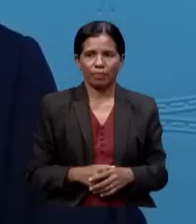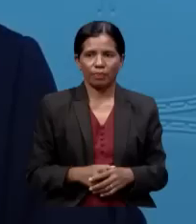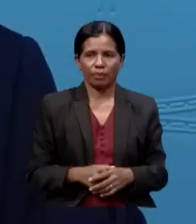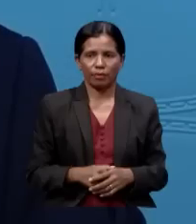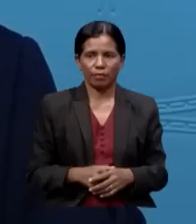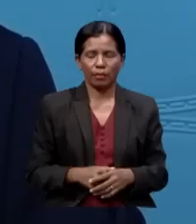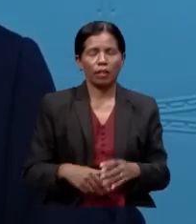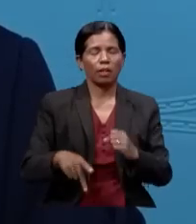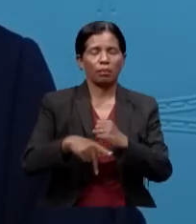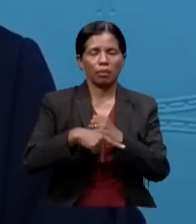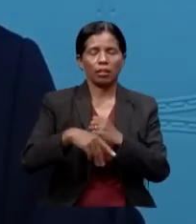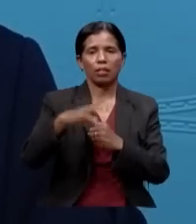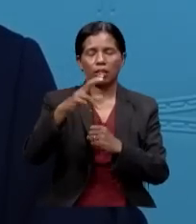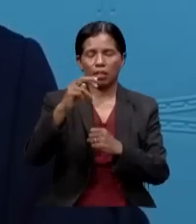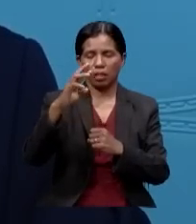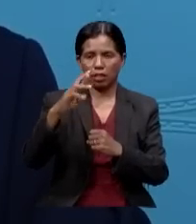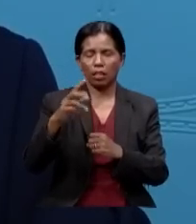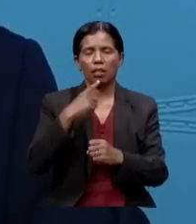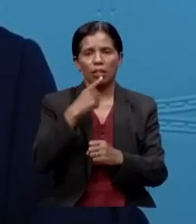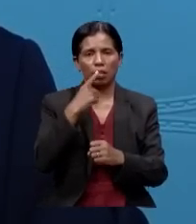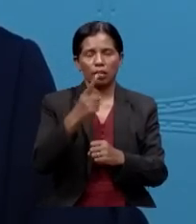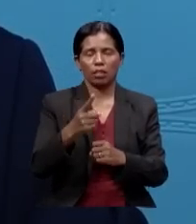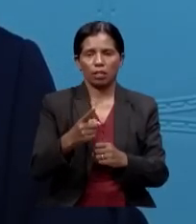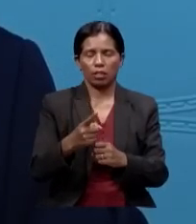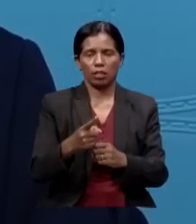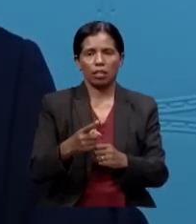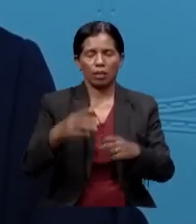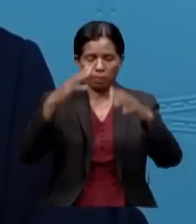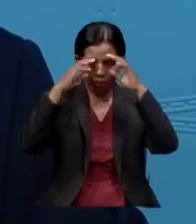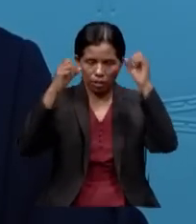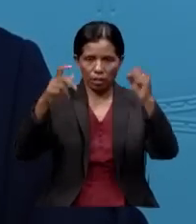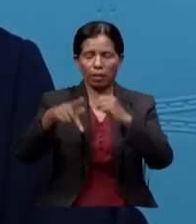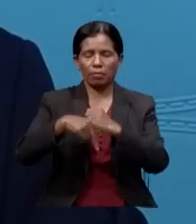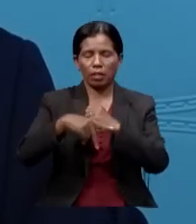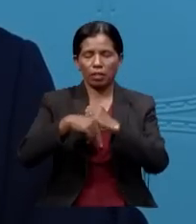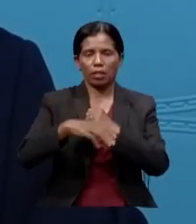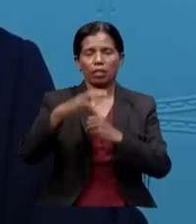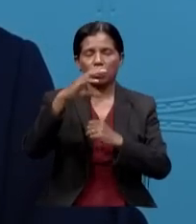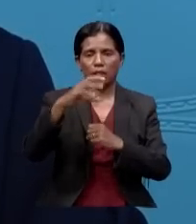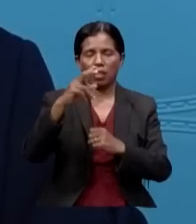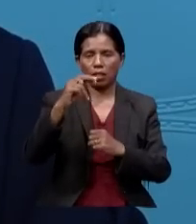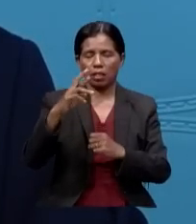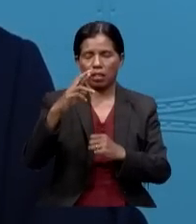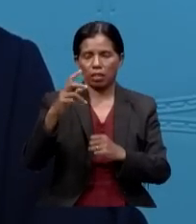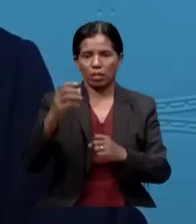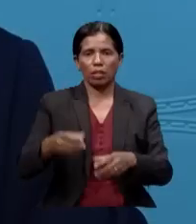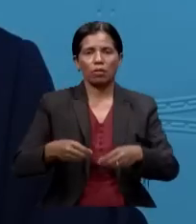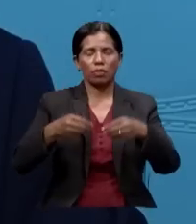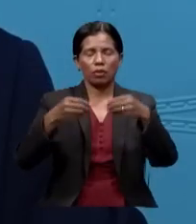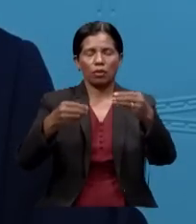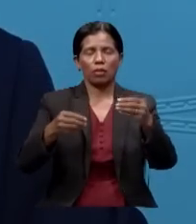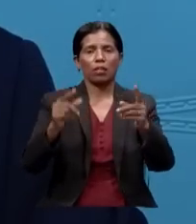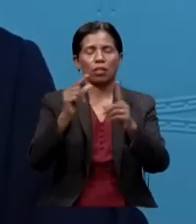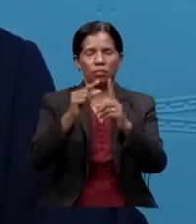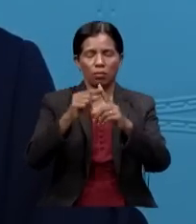Bancada CNRT desmente total cada presidente do partido CNRT, uma que foi influência para o presidente da